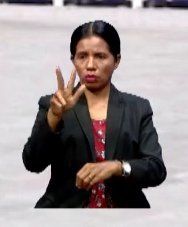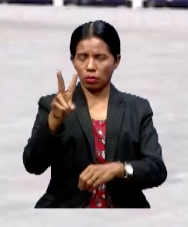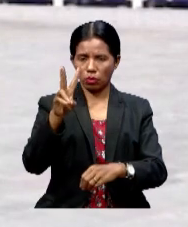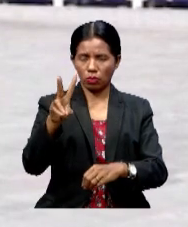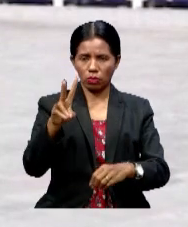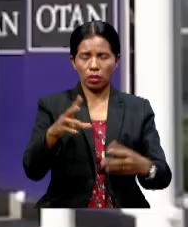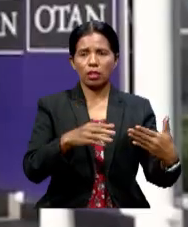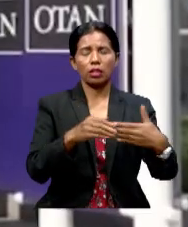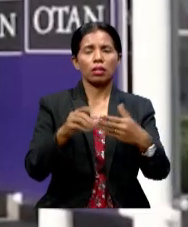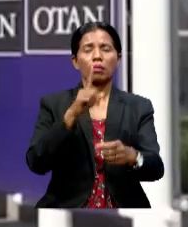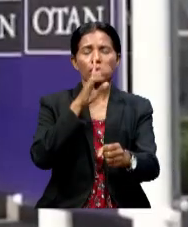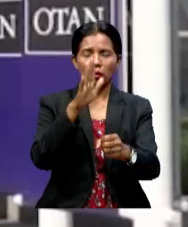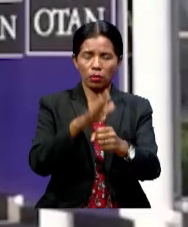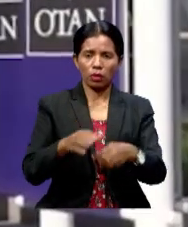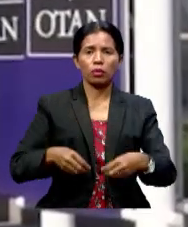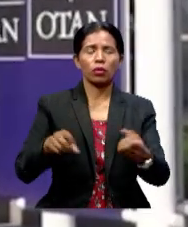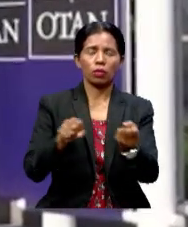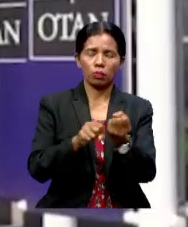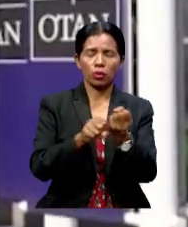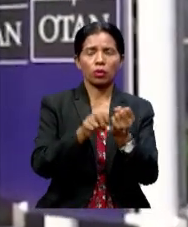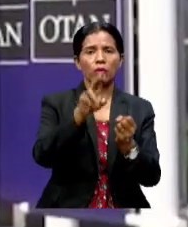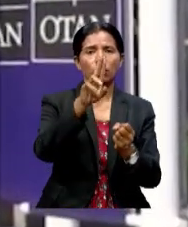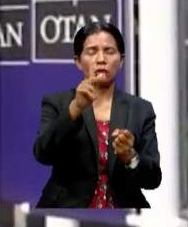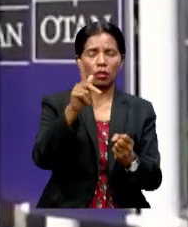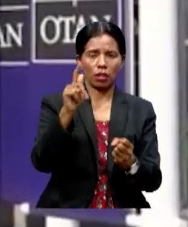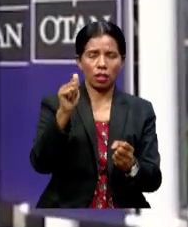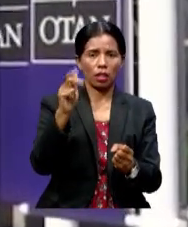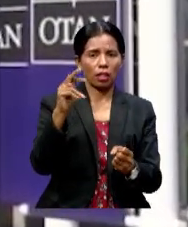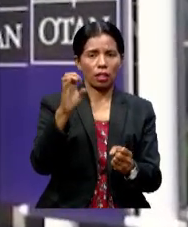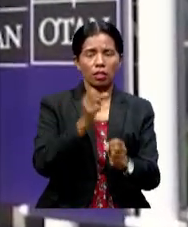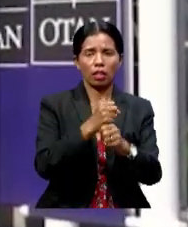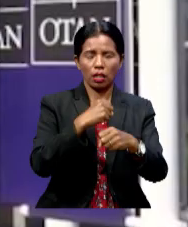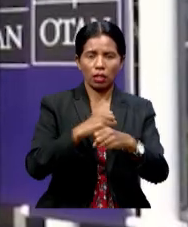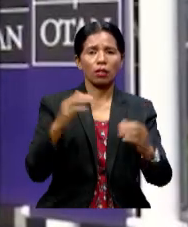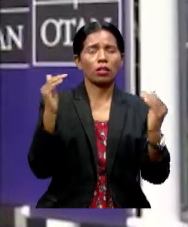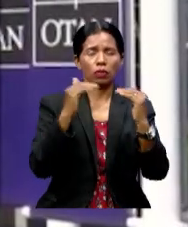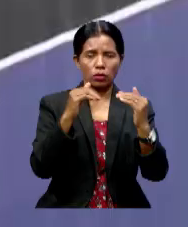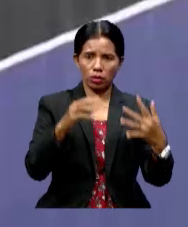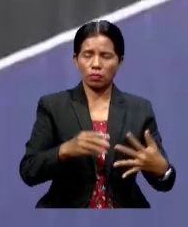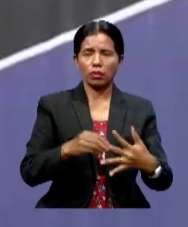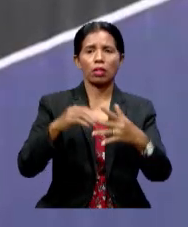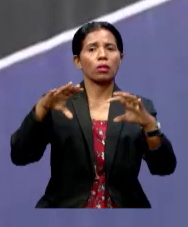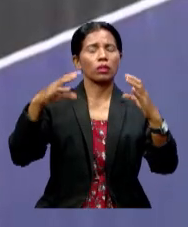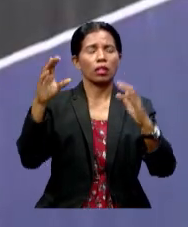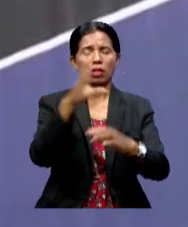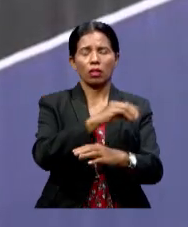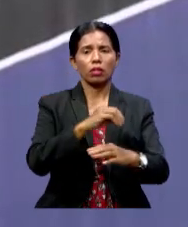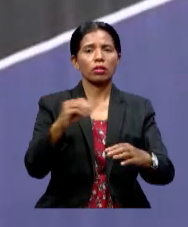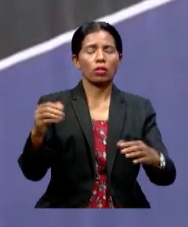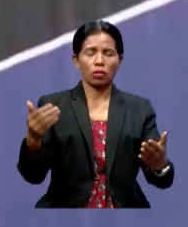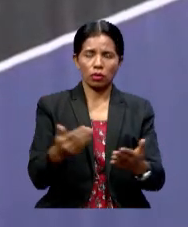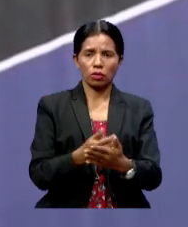NATO compromete a tu apoio para a Ucrânia e a longo prazo no relacionamento mútuo inicial com o Conselho das Nações Unidas FON com